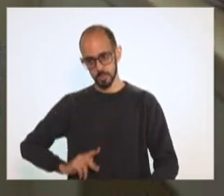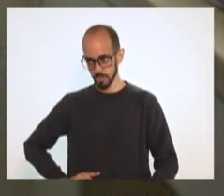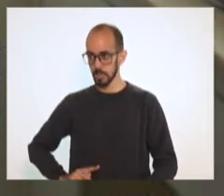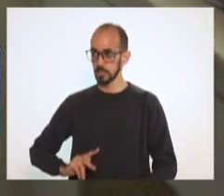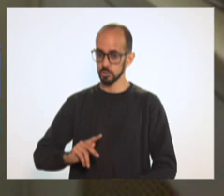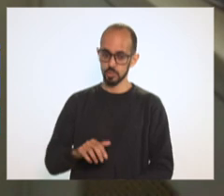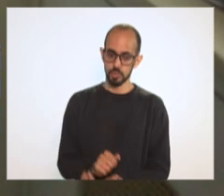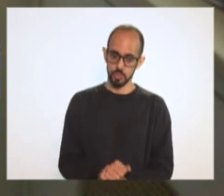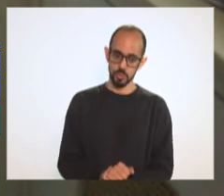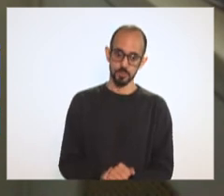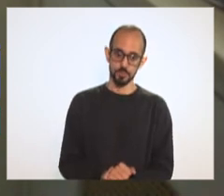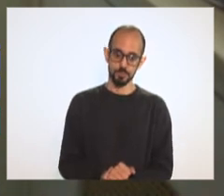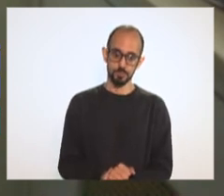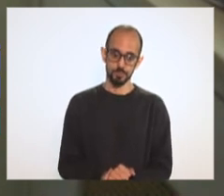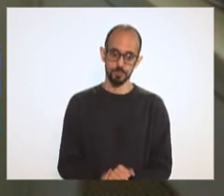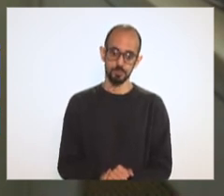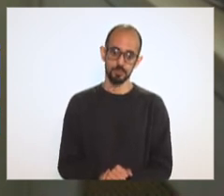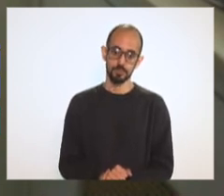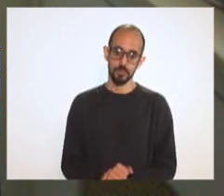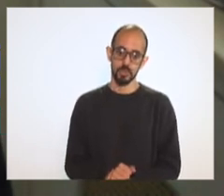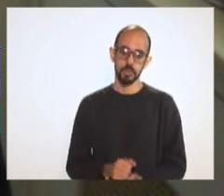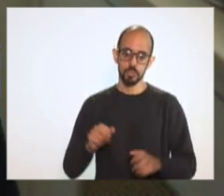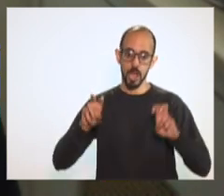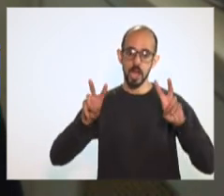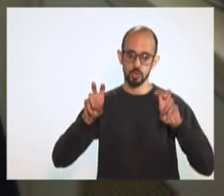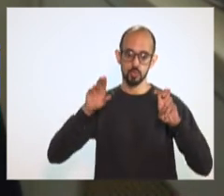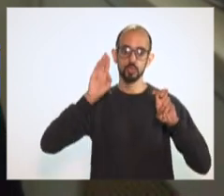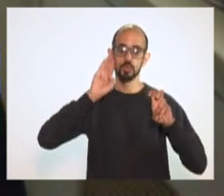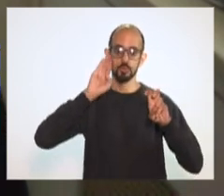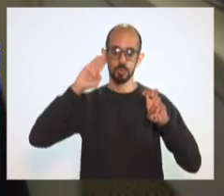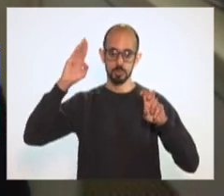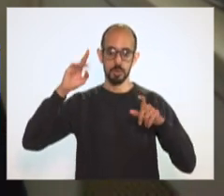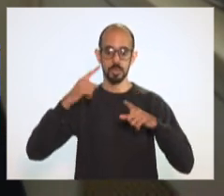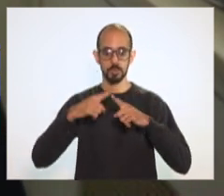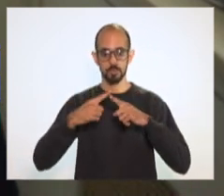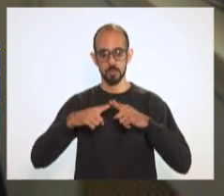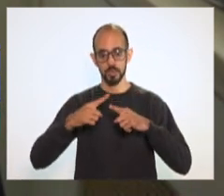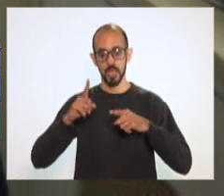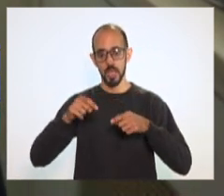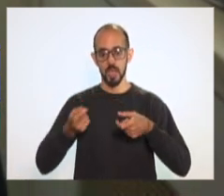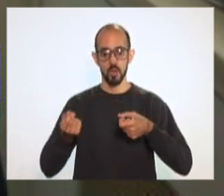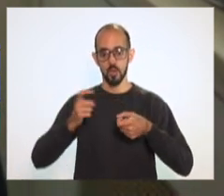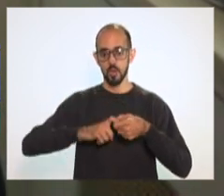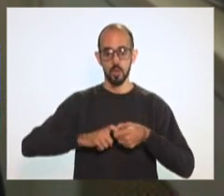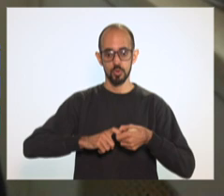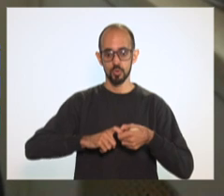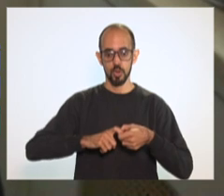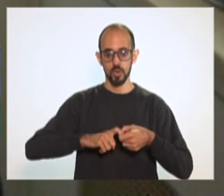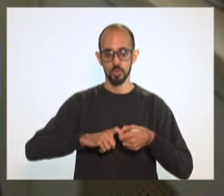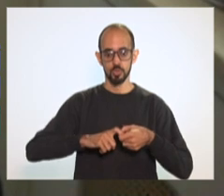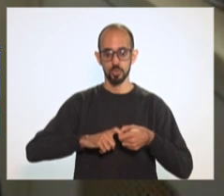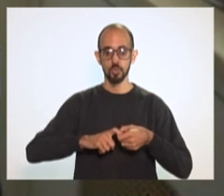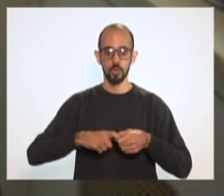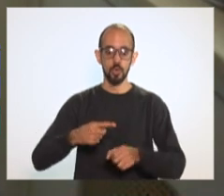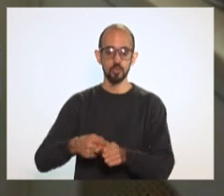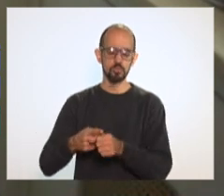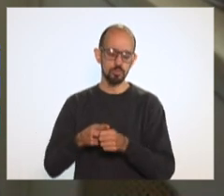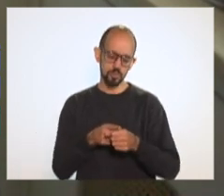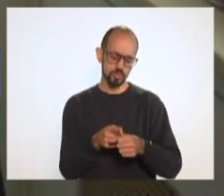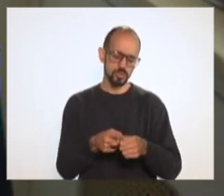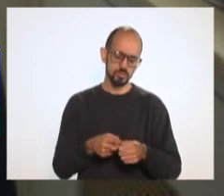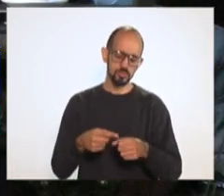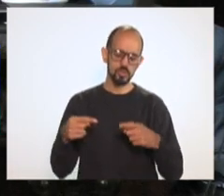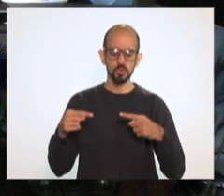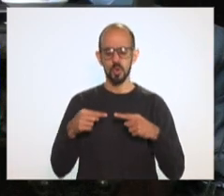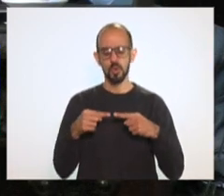vai escolher o parecer de assuntos municipais, o que é consórcio com os municípios. Favorável.